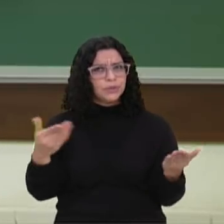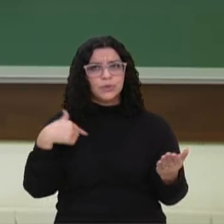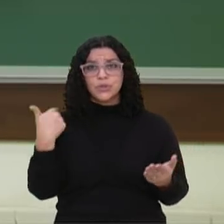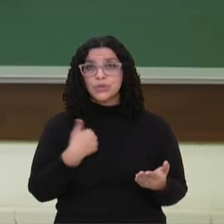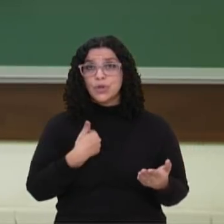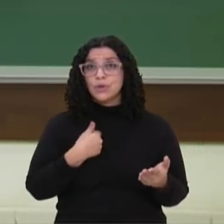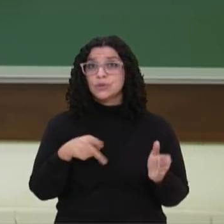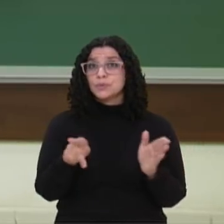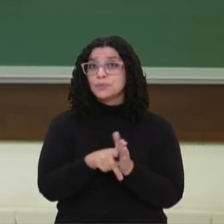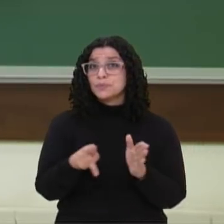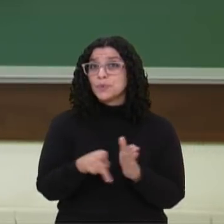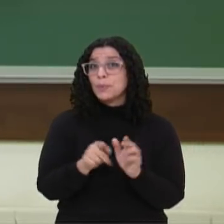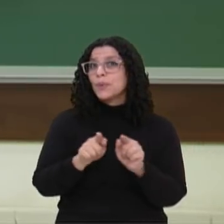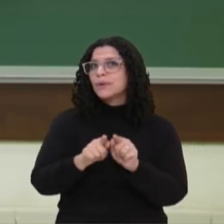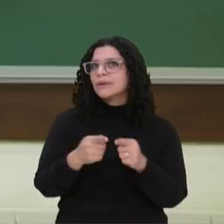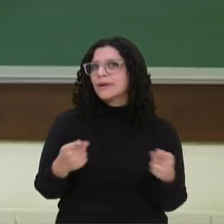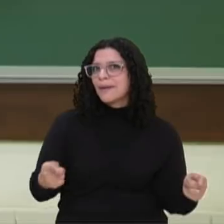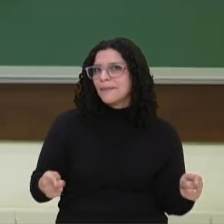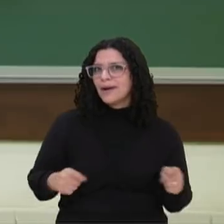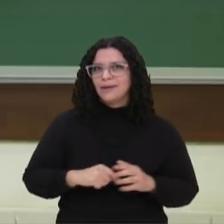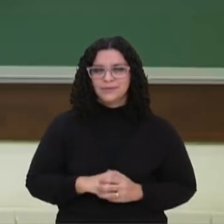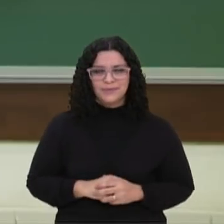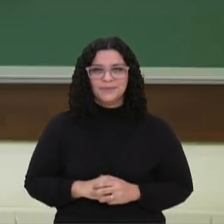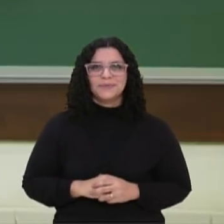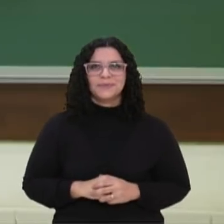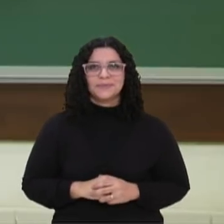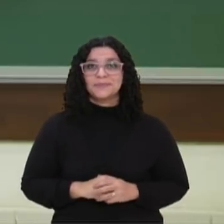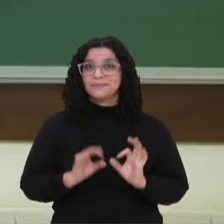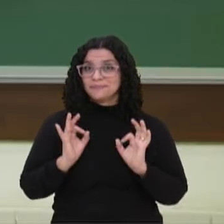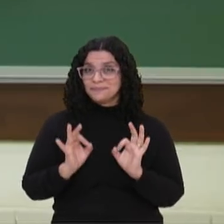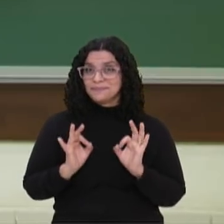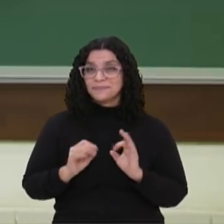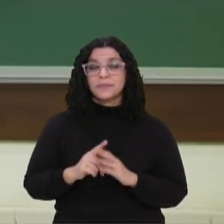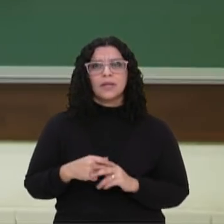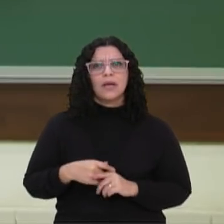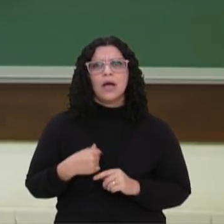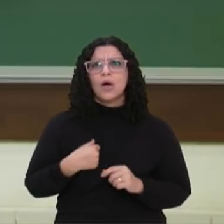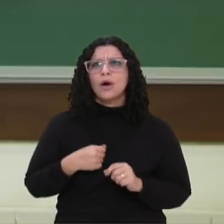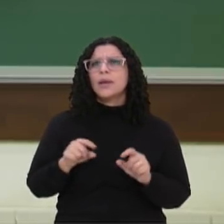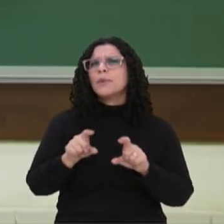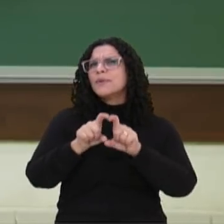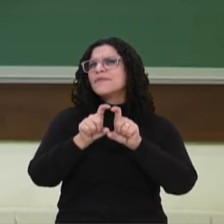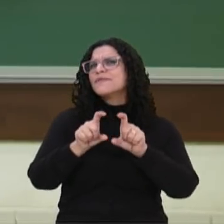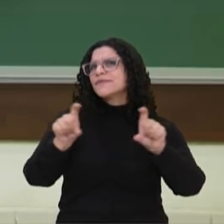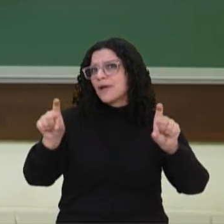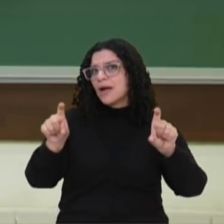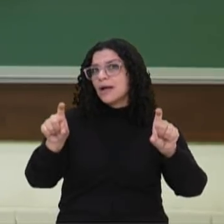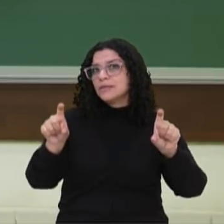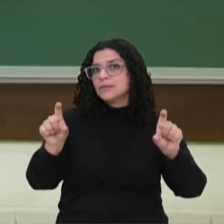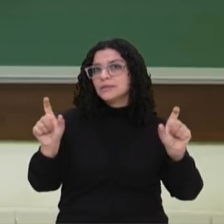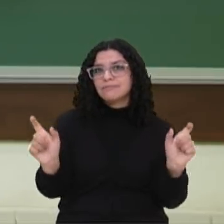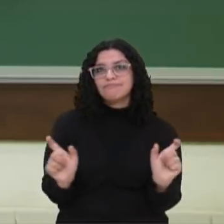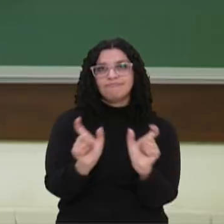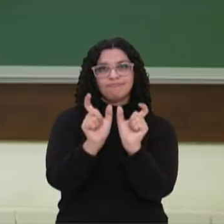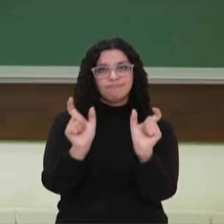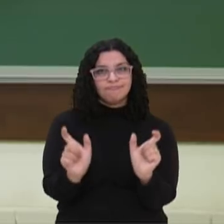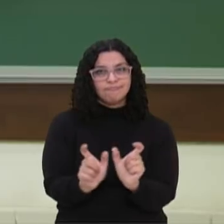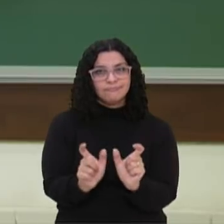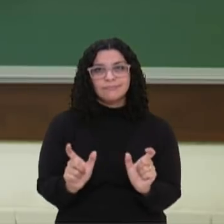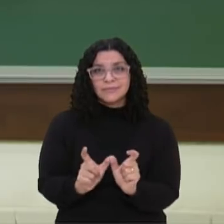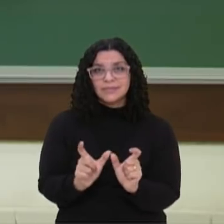na nossa parte gramatical, ok? Nas orações ali